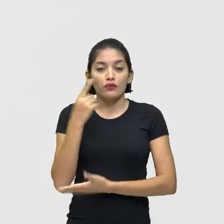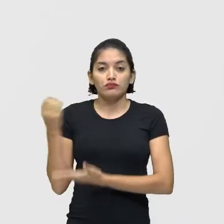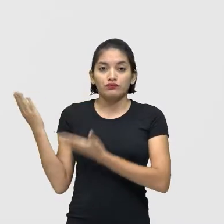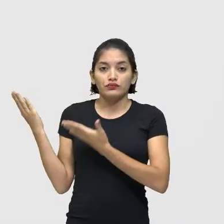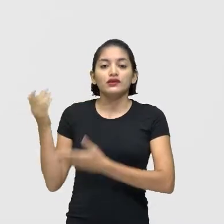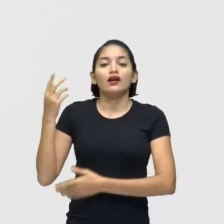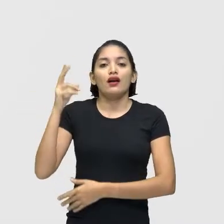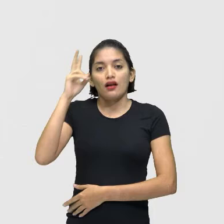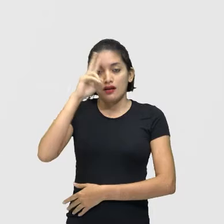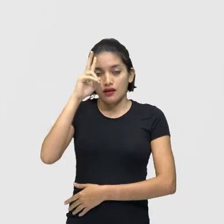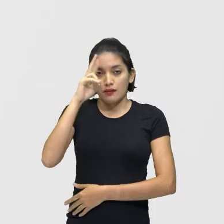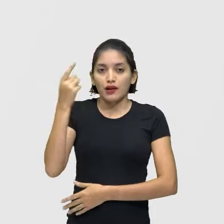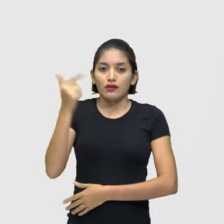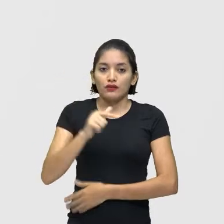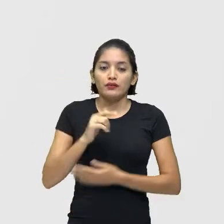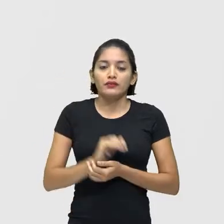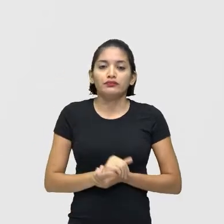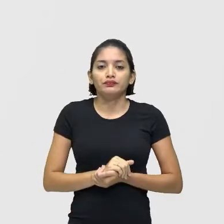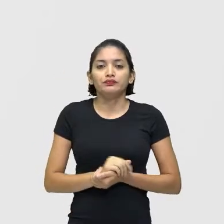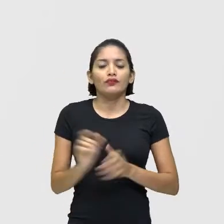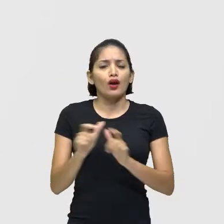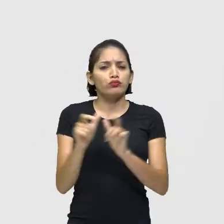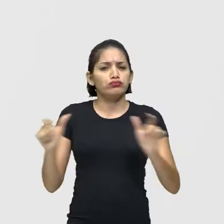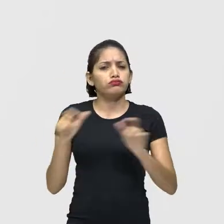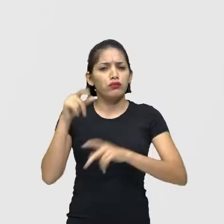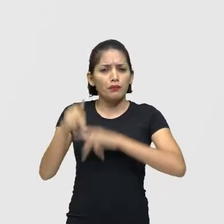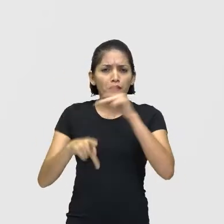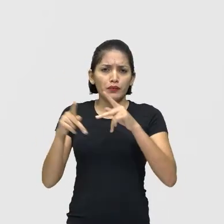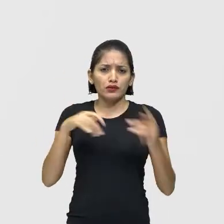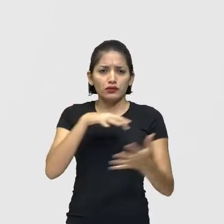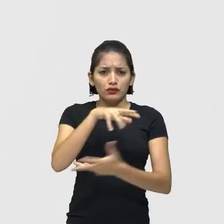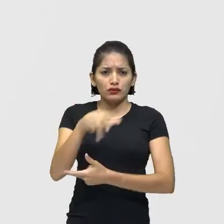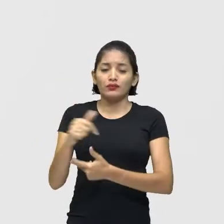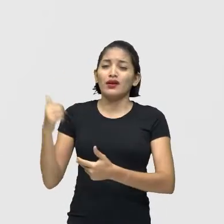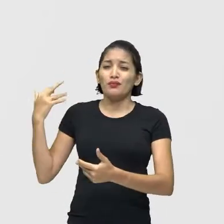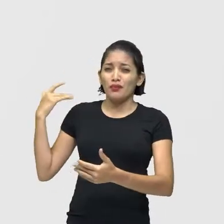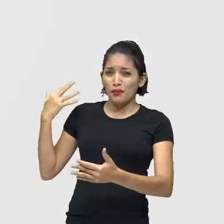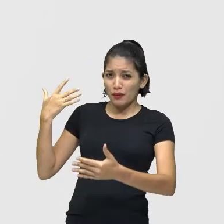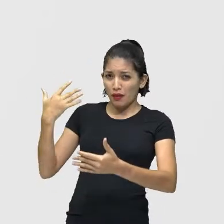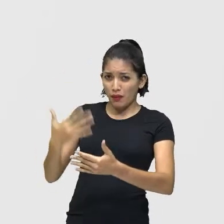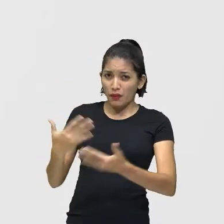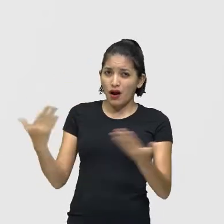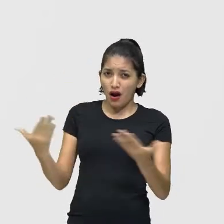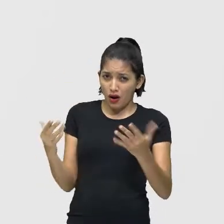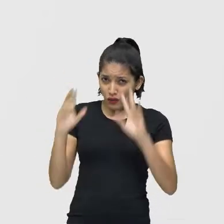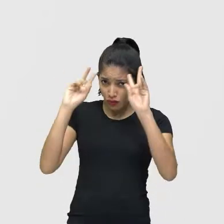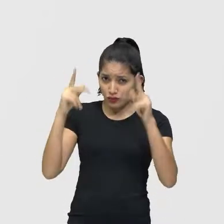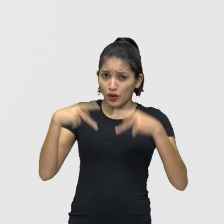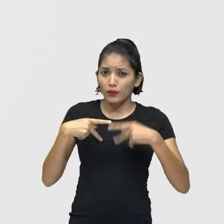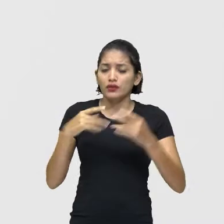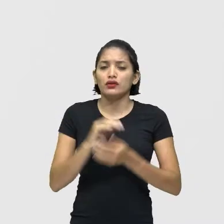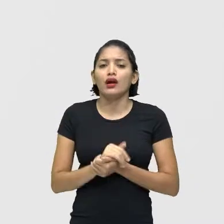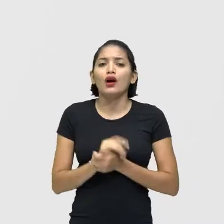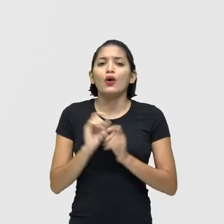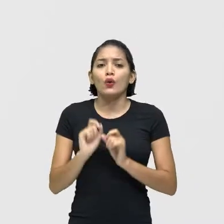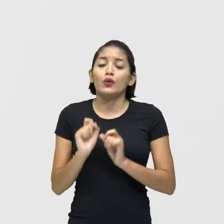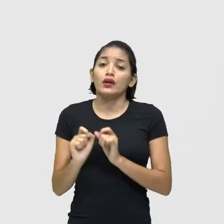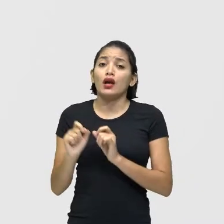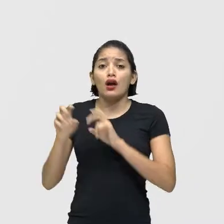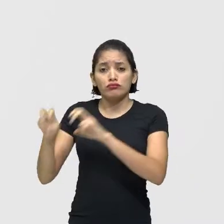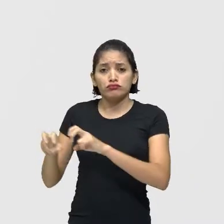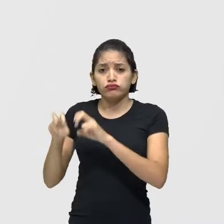vocês. O aumento da população mundial, que ocorreu ao longo da história da humanidade, obrigou os agricultores